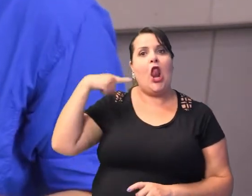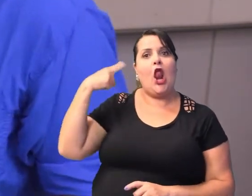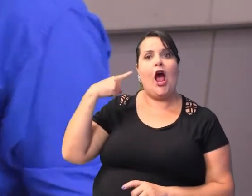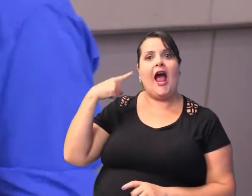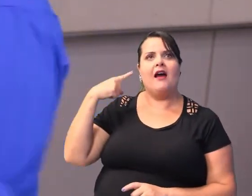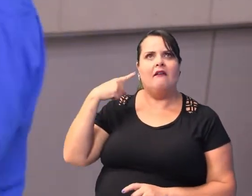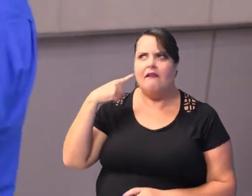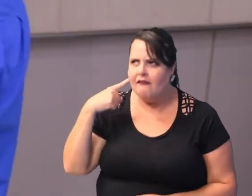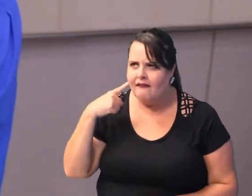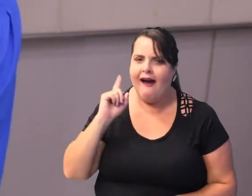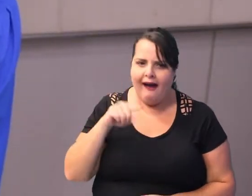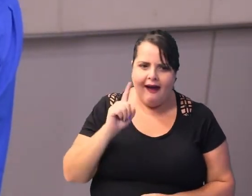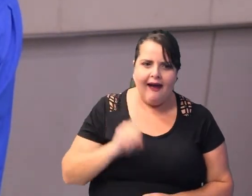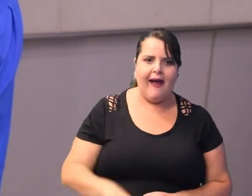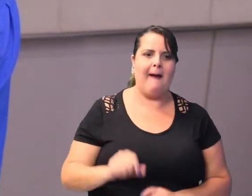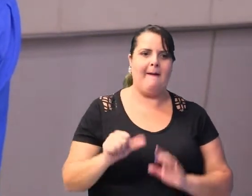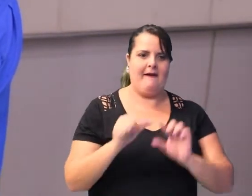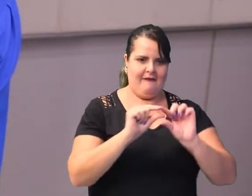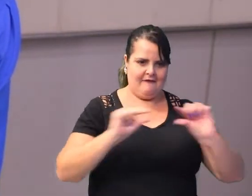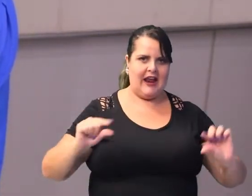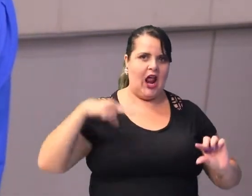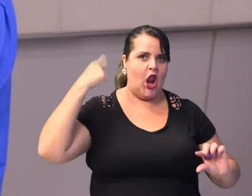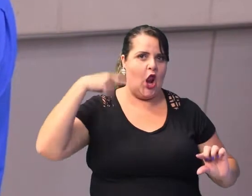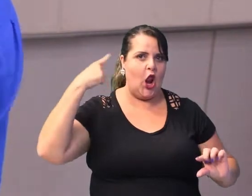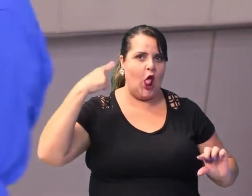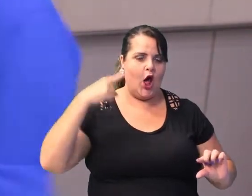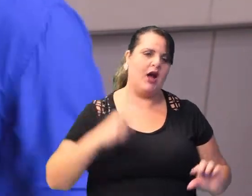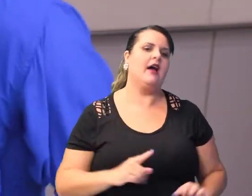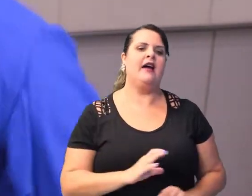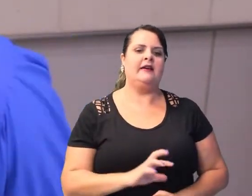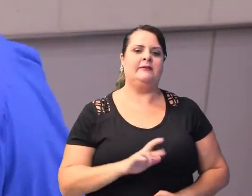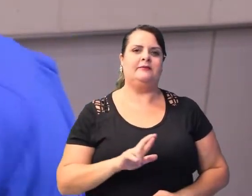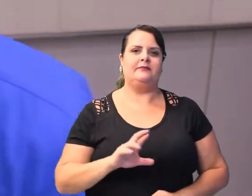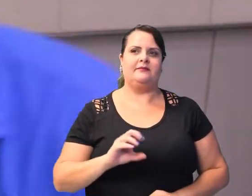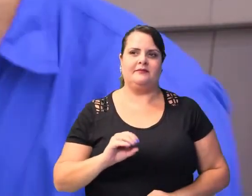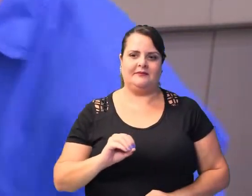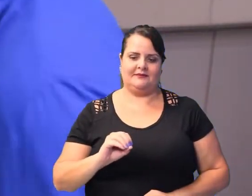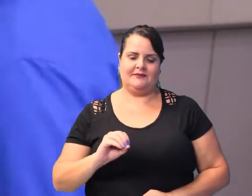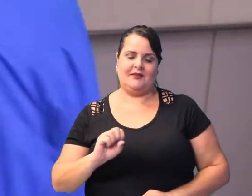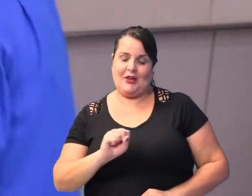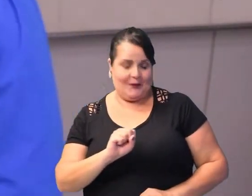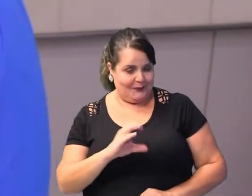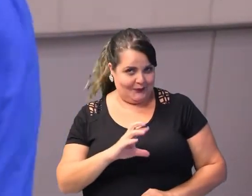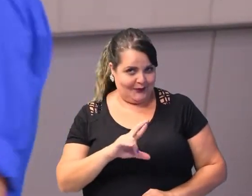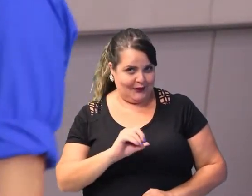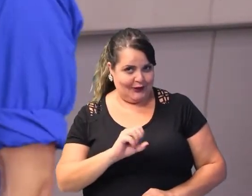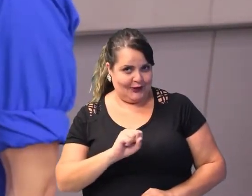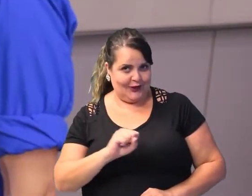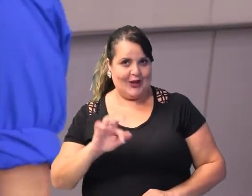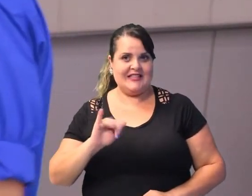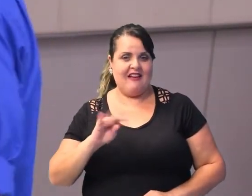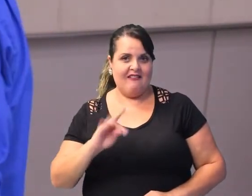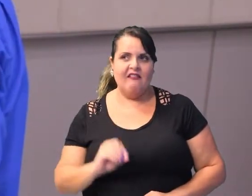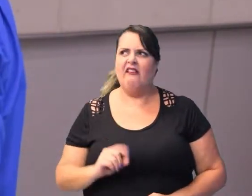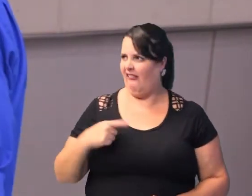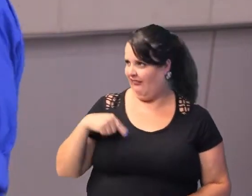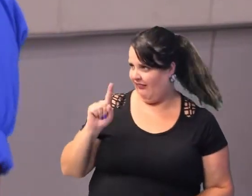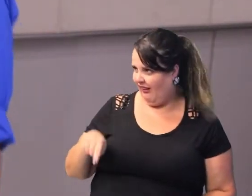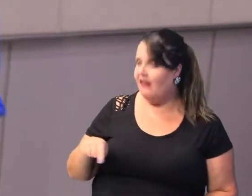com a roupa a primeira isso a louca do cro a louca no brasil sabia ah ah ah tá fácil